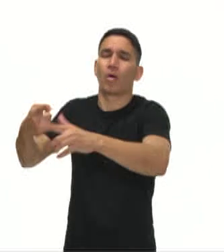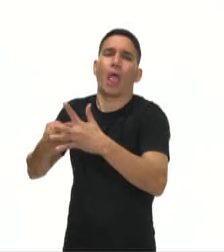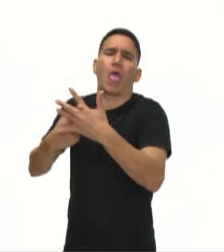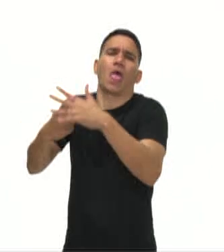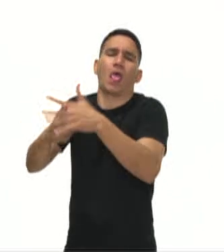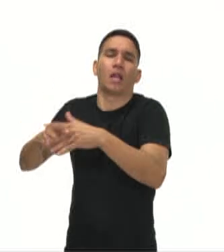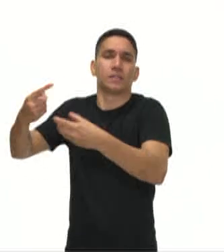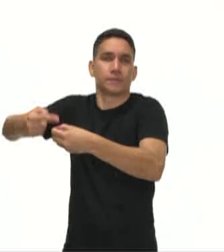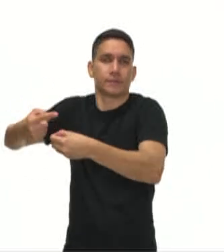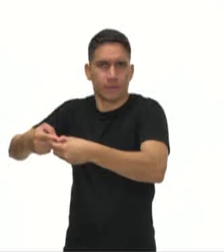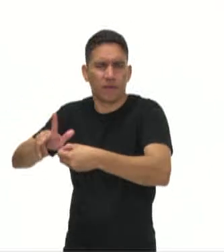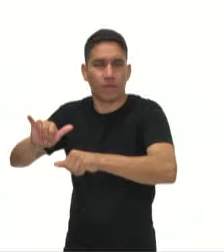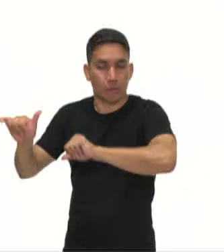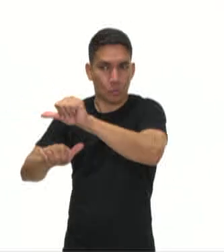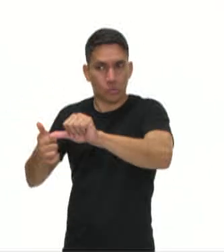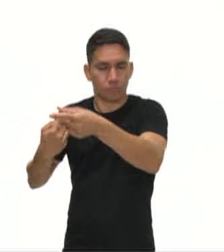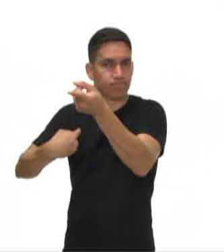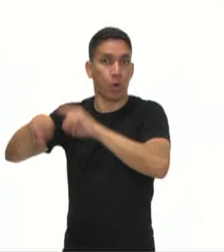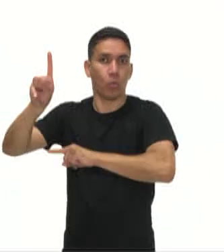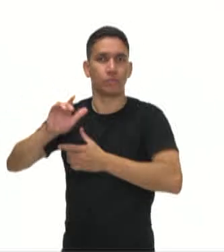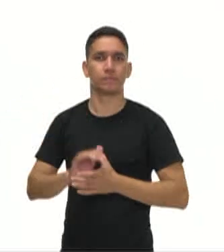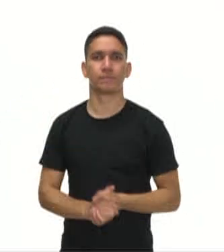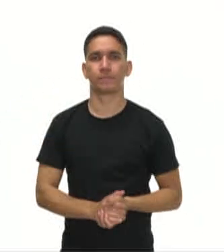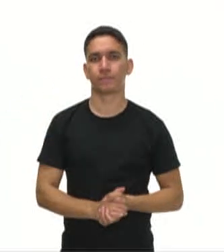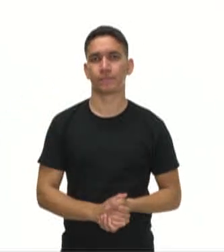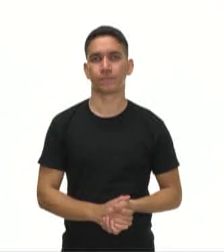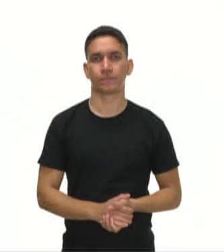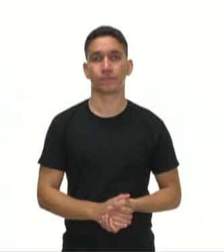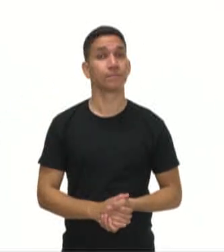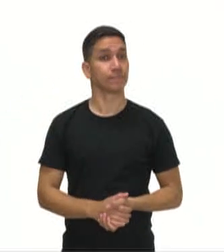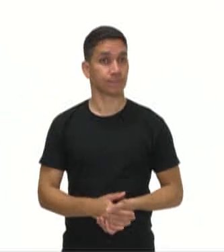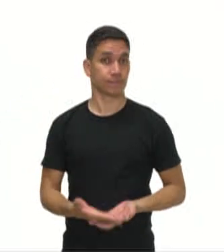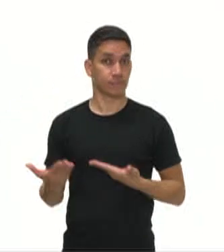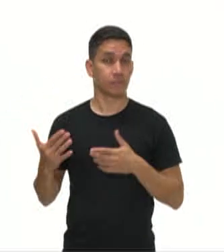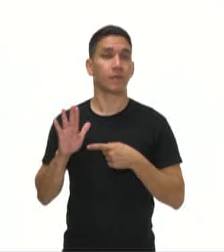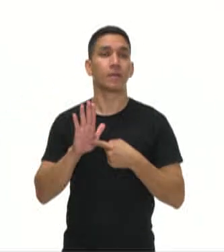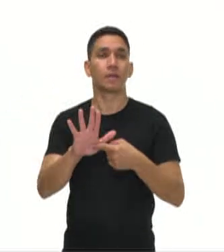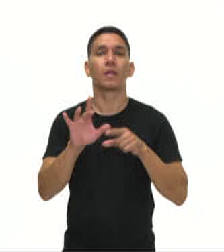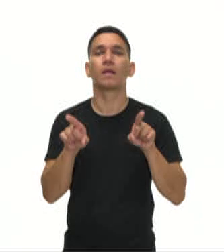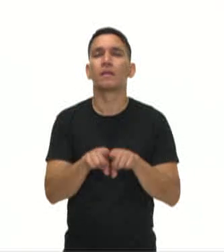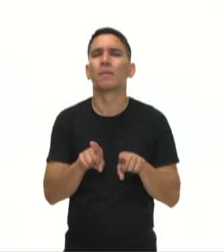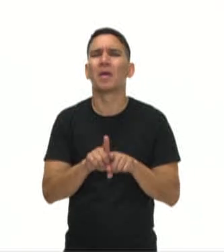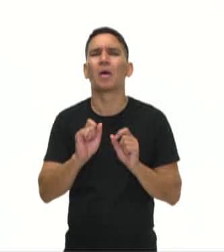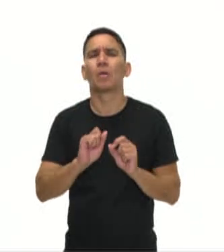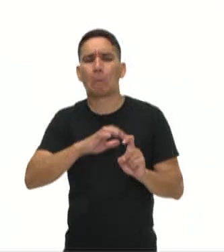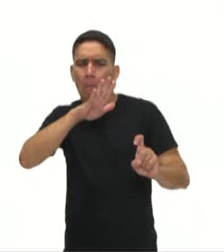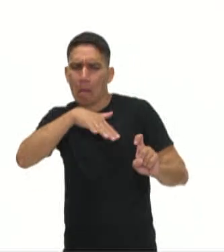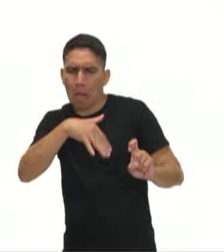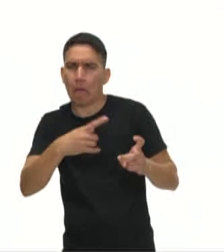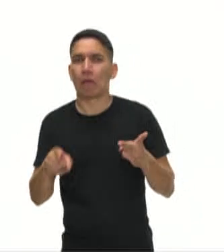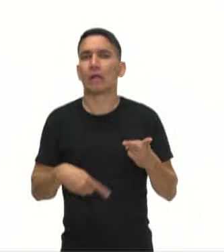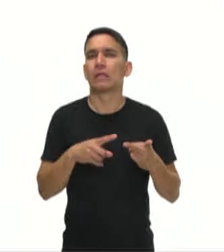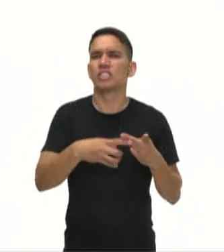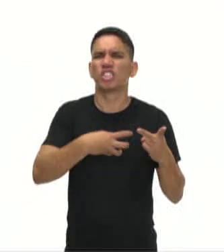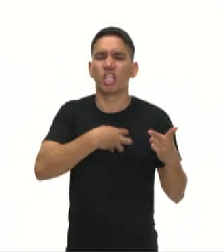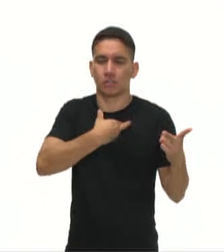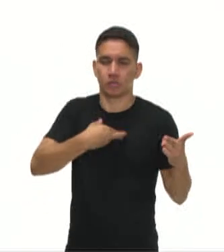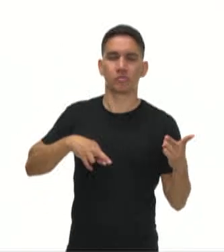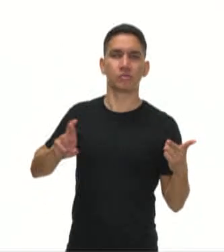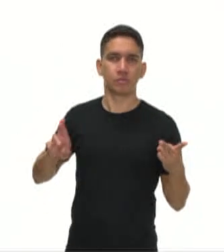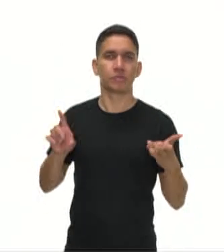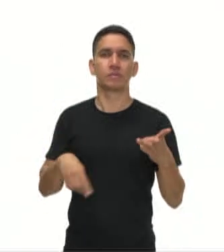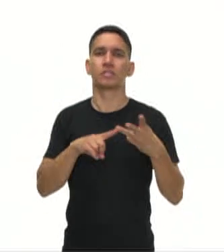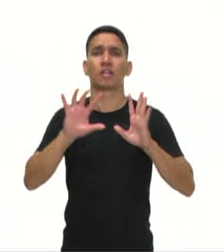ser transformados na cidade. Aqui tem exemplos de superstições, formas de